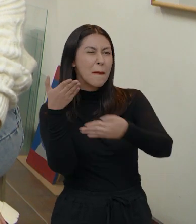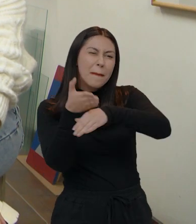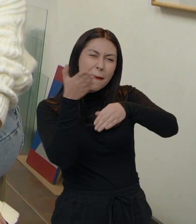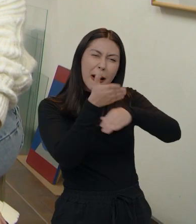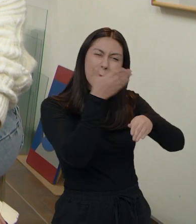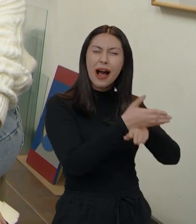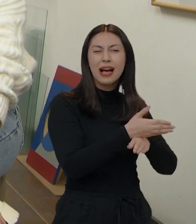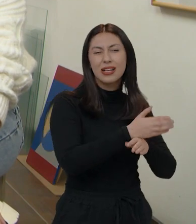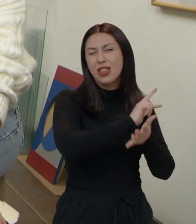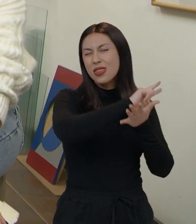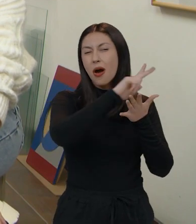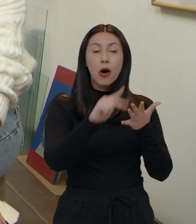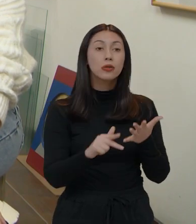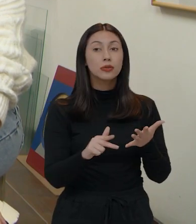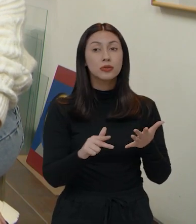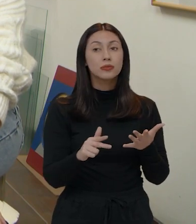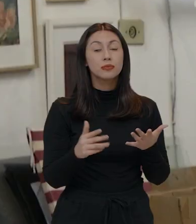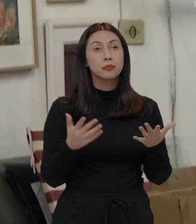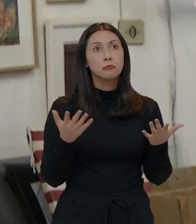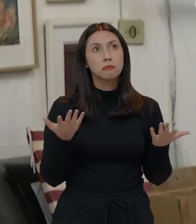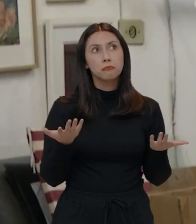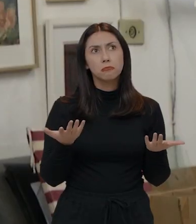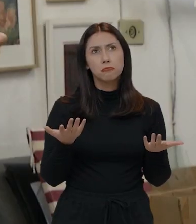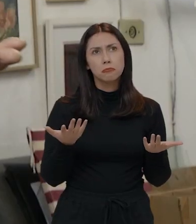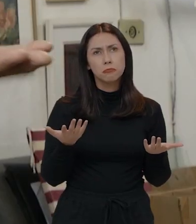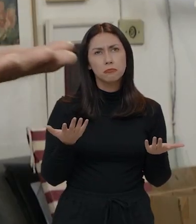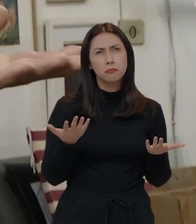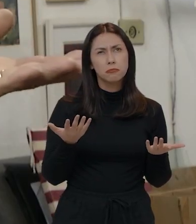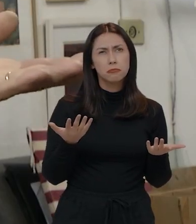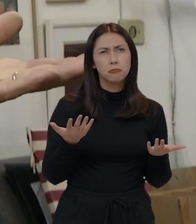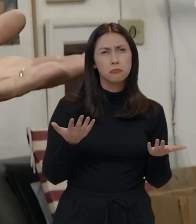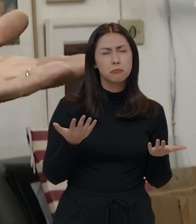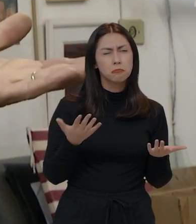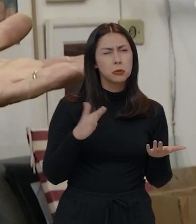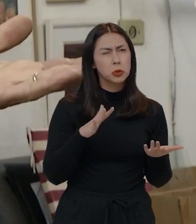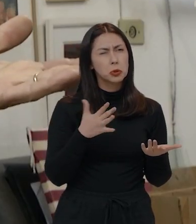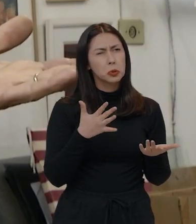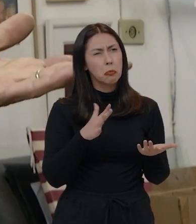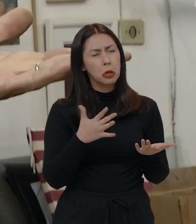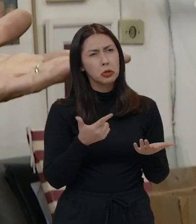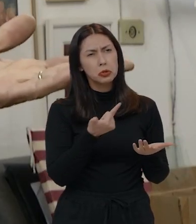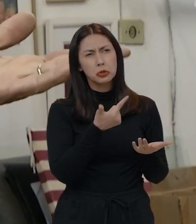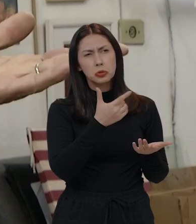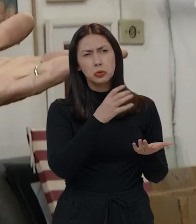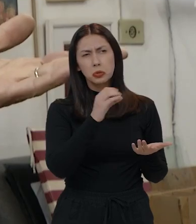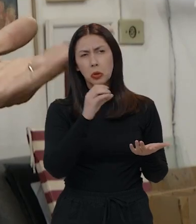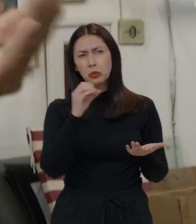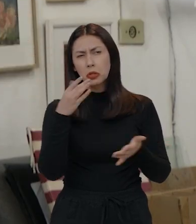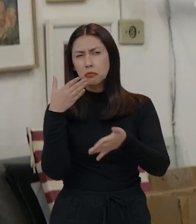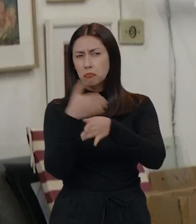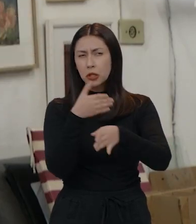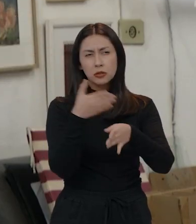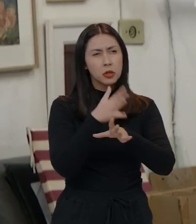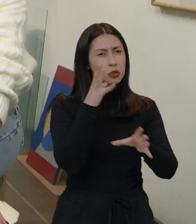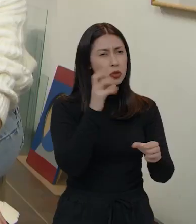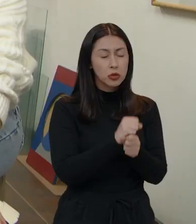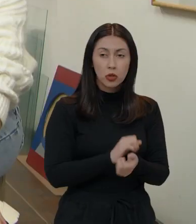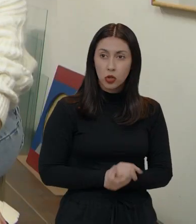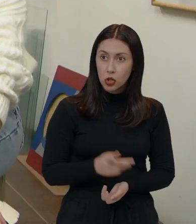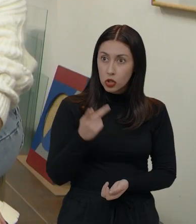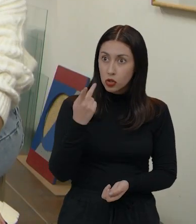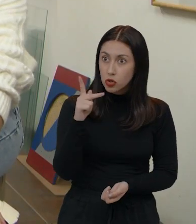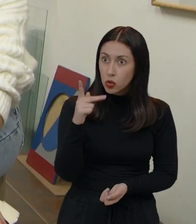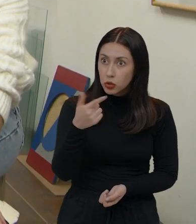participar de quase todos eles, né? Deu o quê? Uns 200 ou mais participação, assim, né?